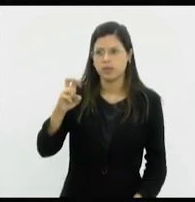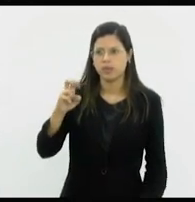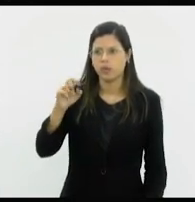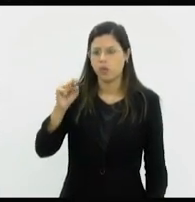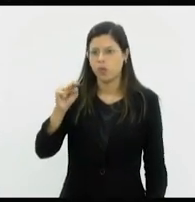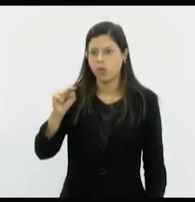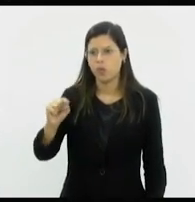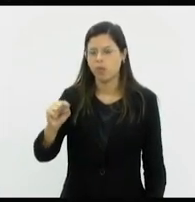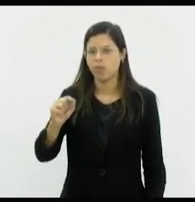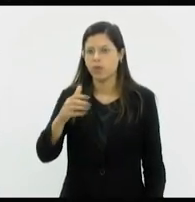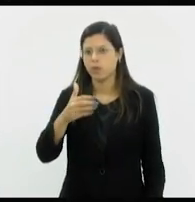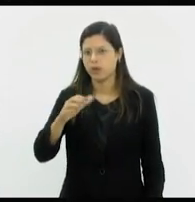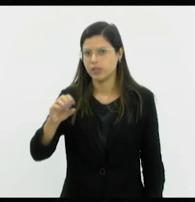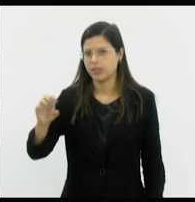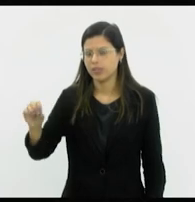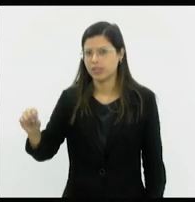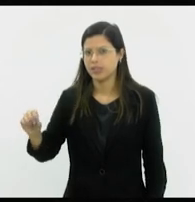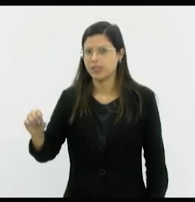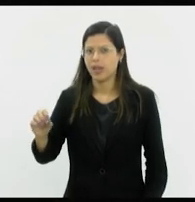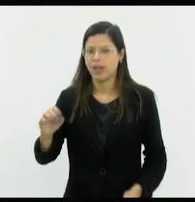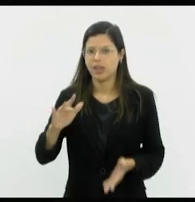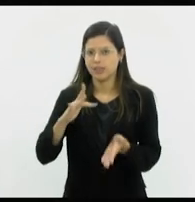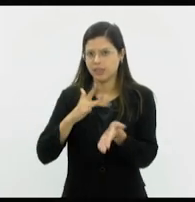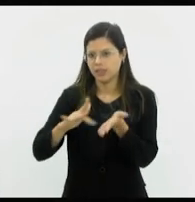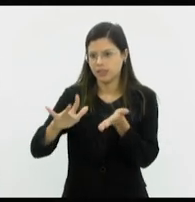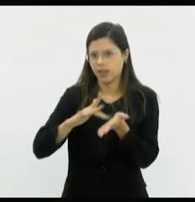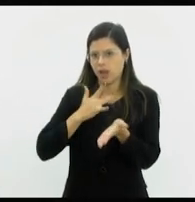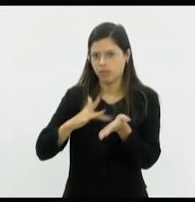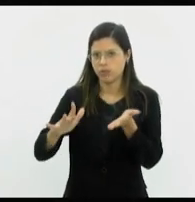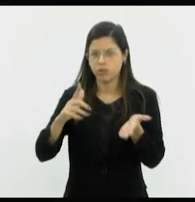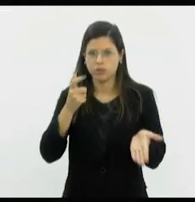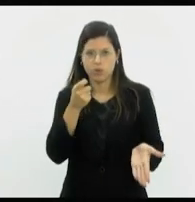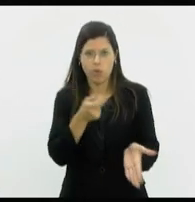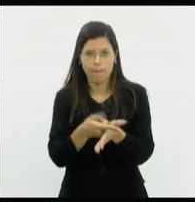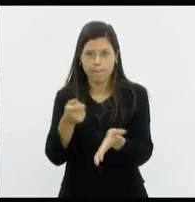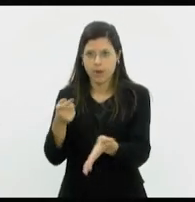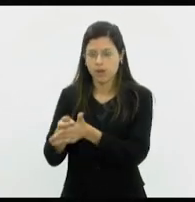5.100 tablets comprados com dinheiro do povo.